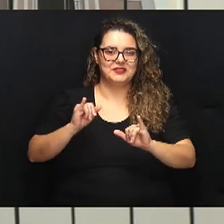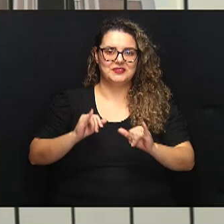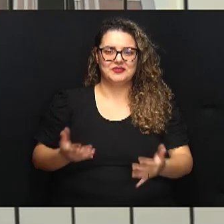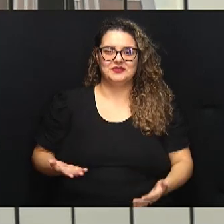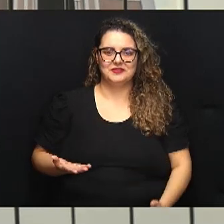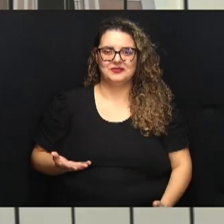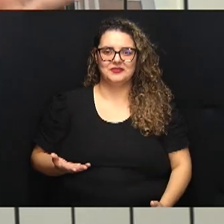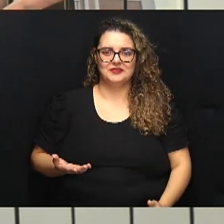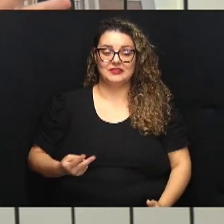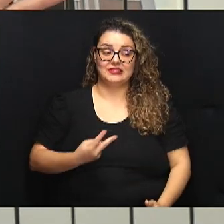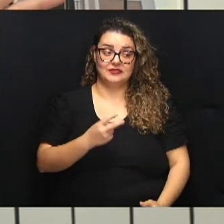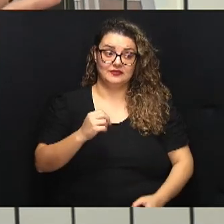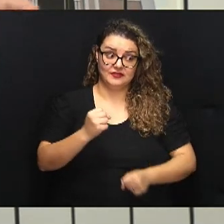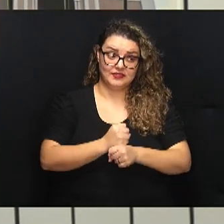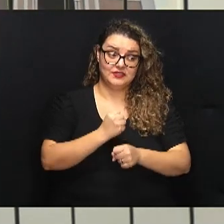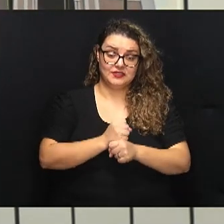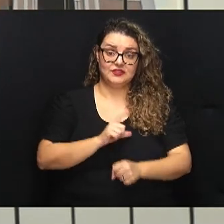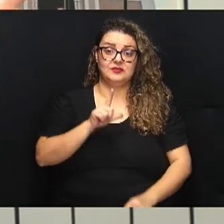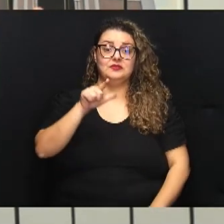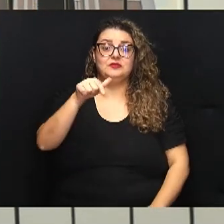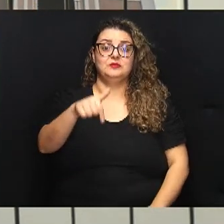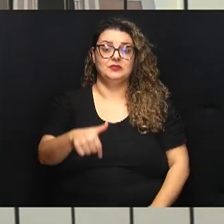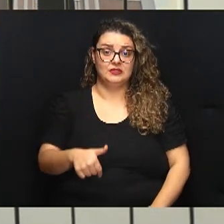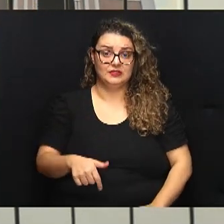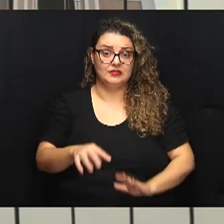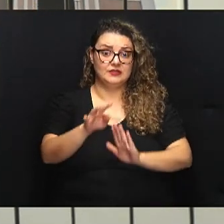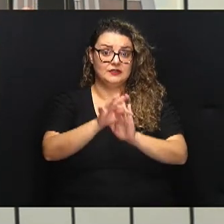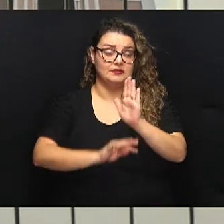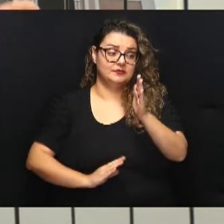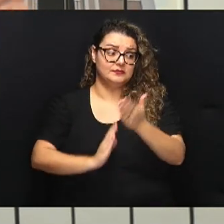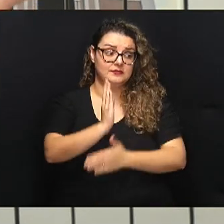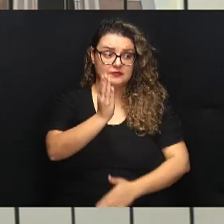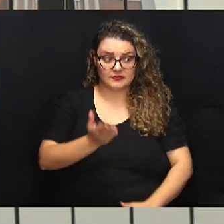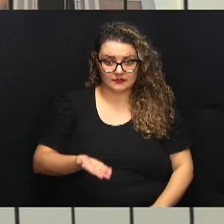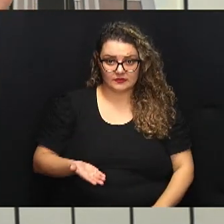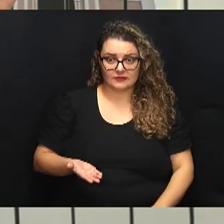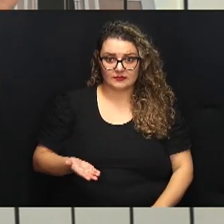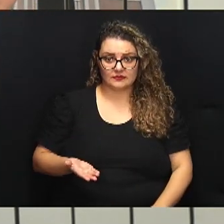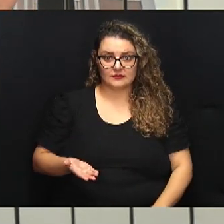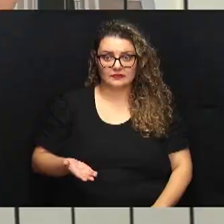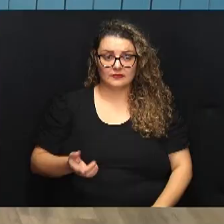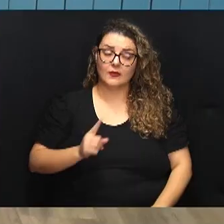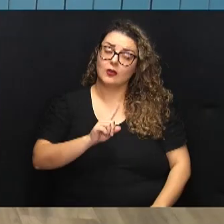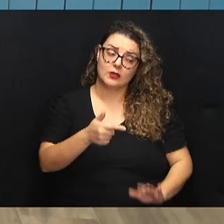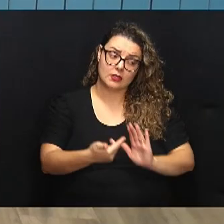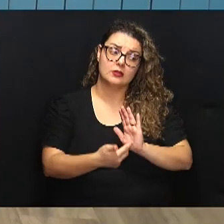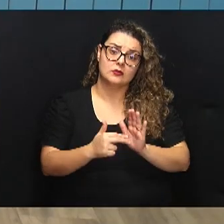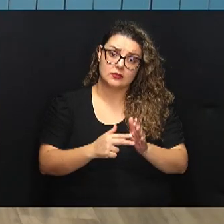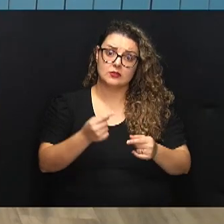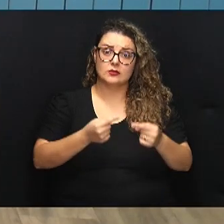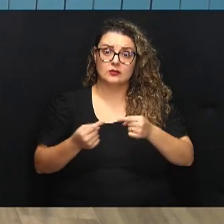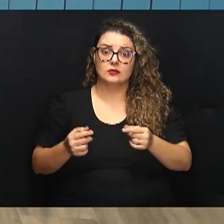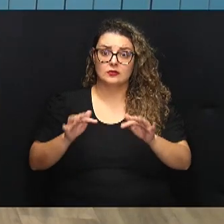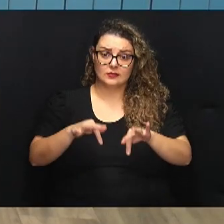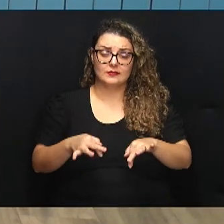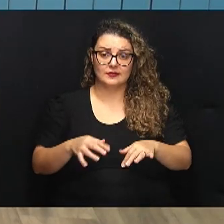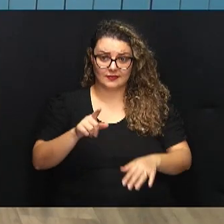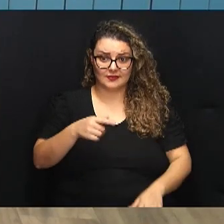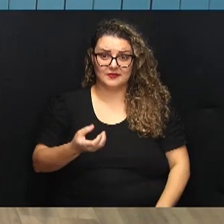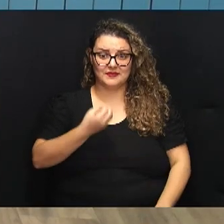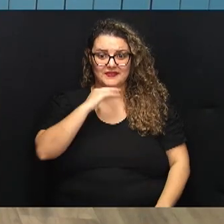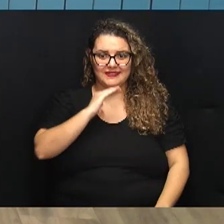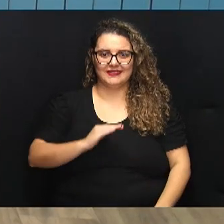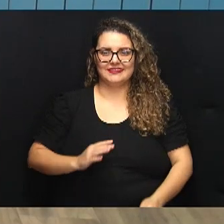E 20 anos depois, o texto foi aprovado, o que não quer dizer que as discussões acabaram? Boa